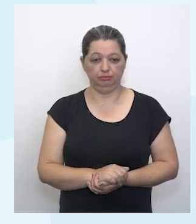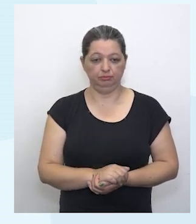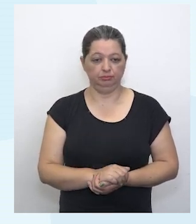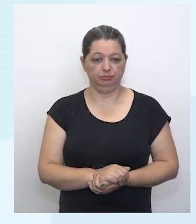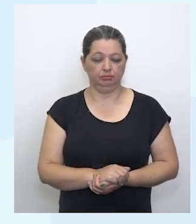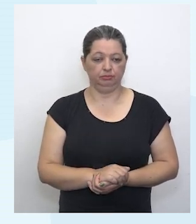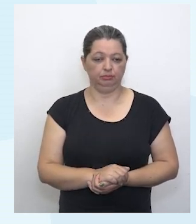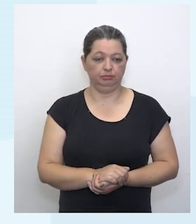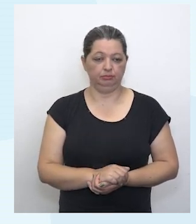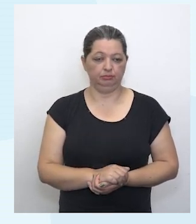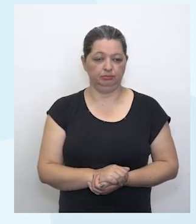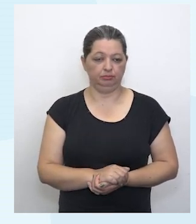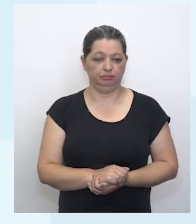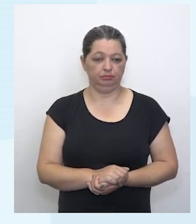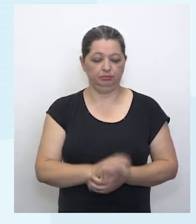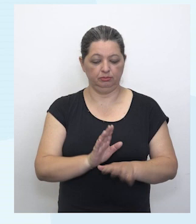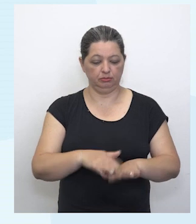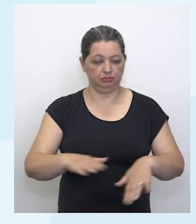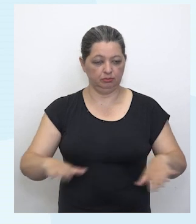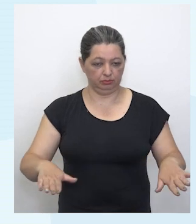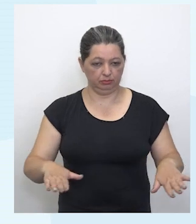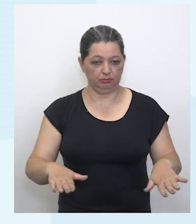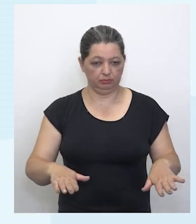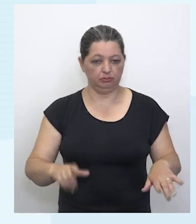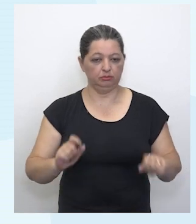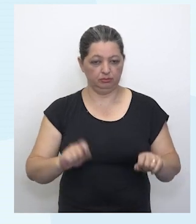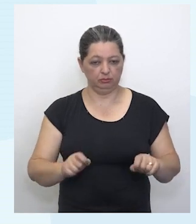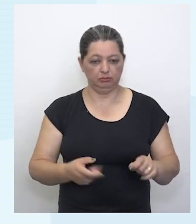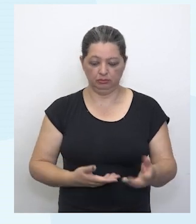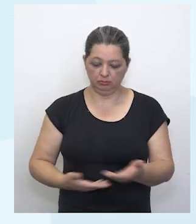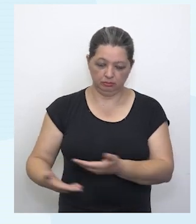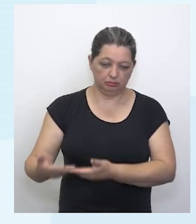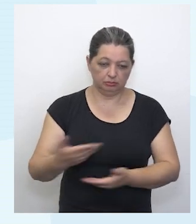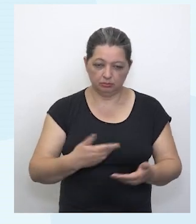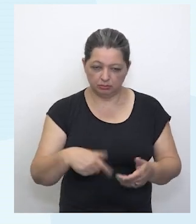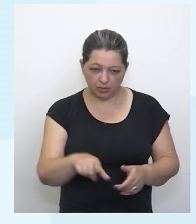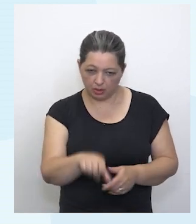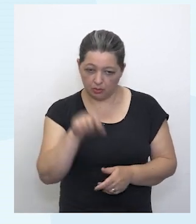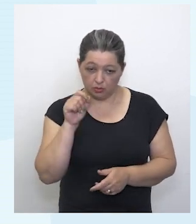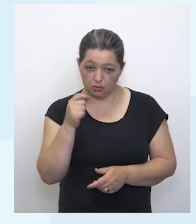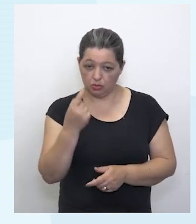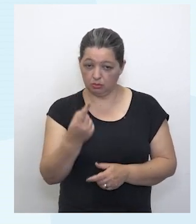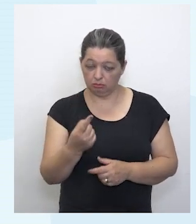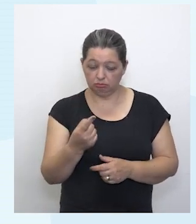Circulando, e aí as crianças elas devem circular o resultado mais próximo, né?